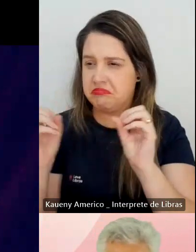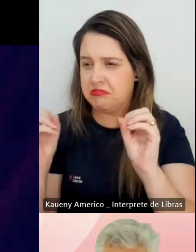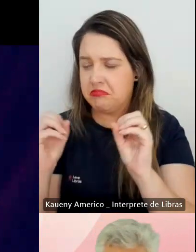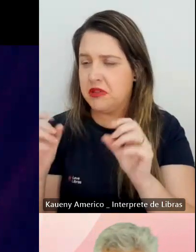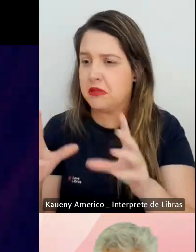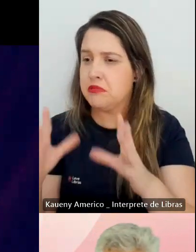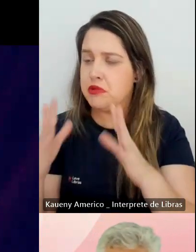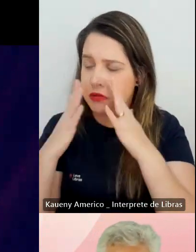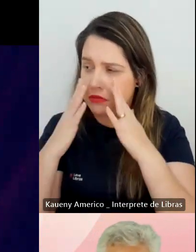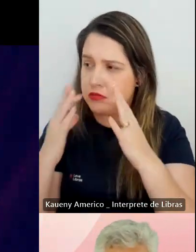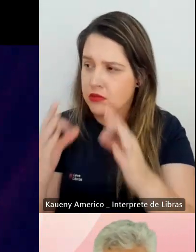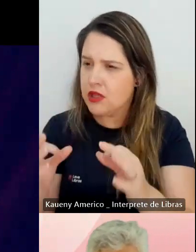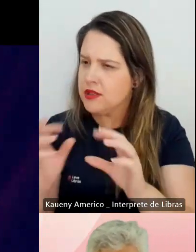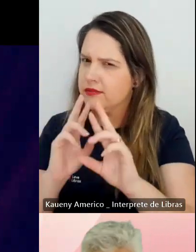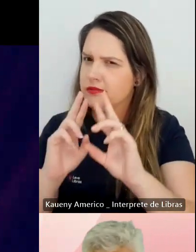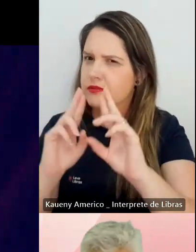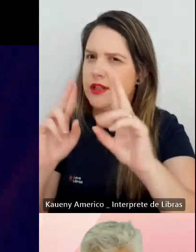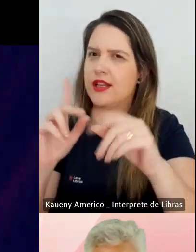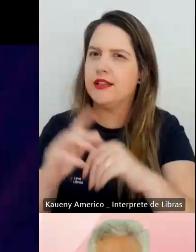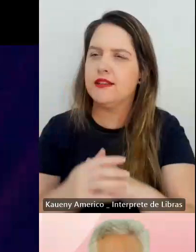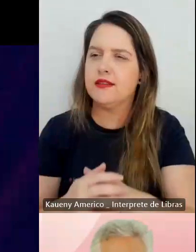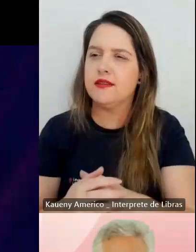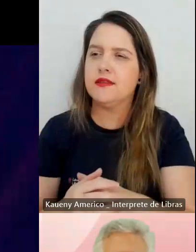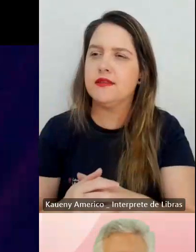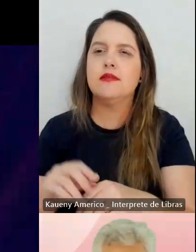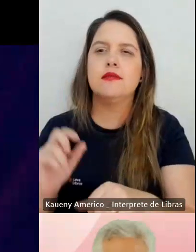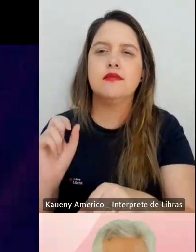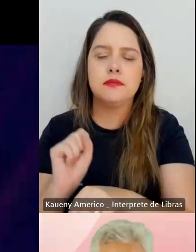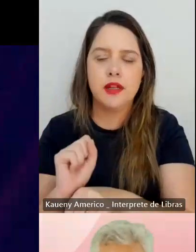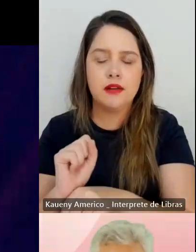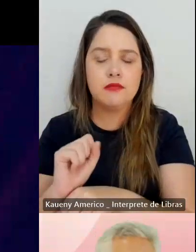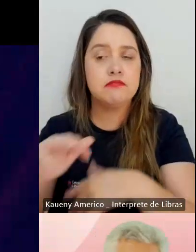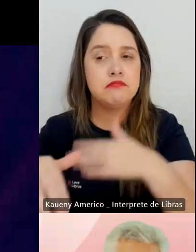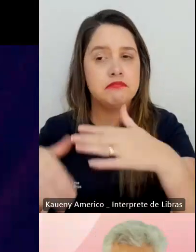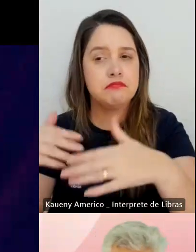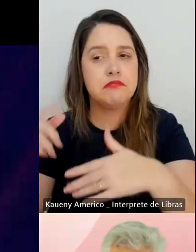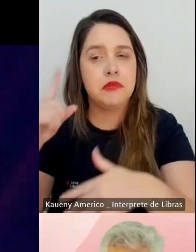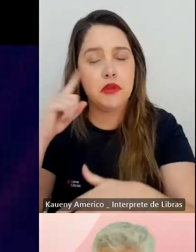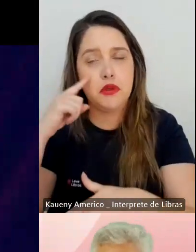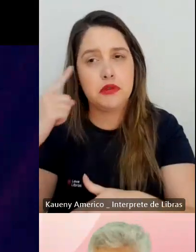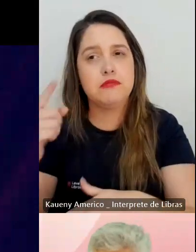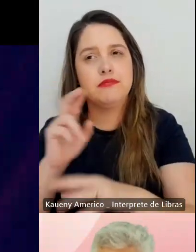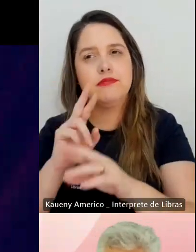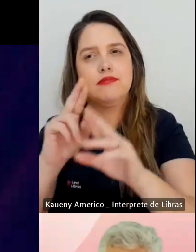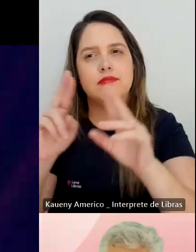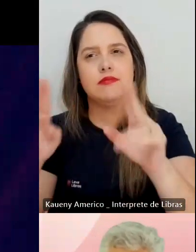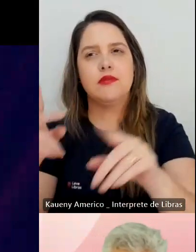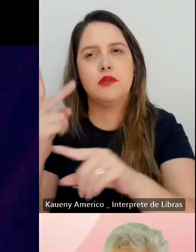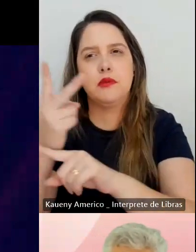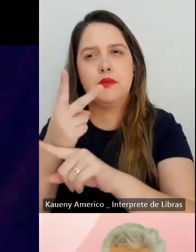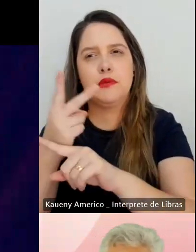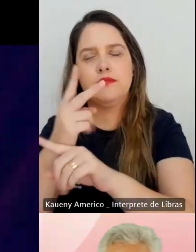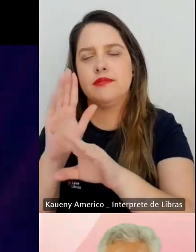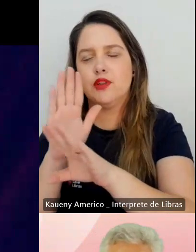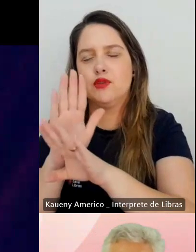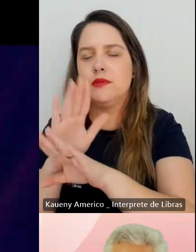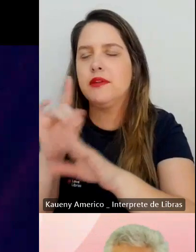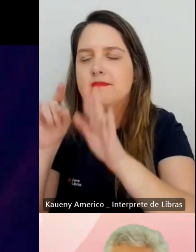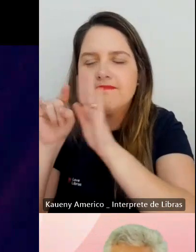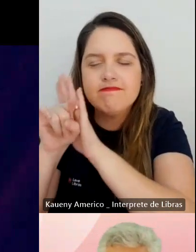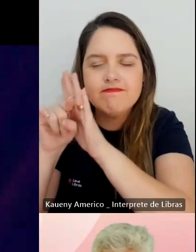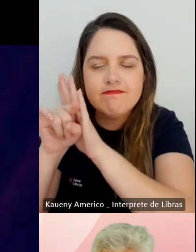está diferente. Reparar mais alguns dias, realmente está diferente. Vou procurar ajuda para investigar. Formação